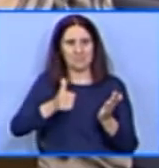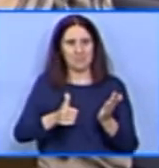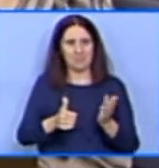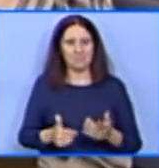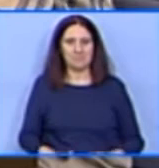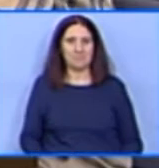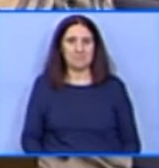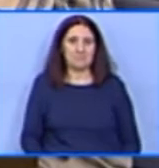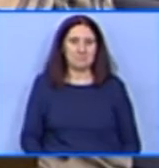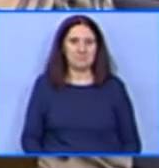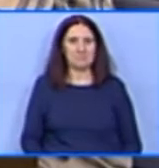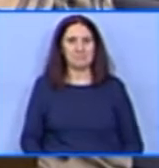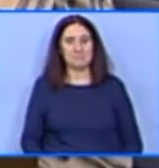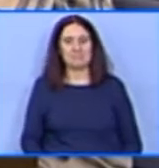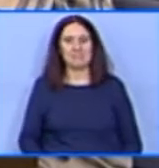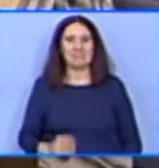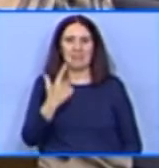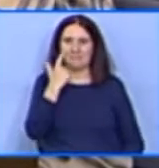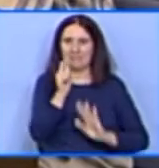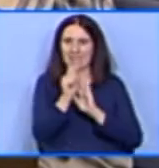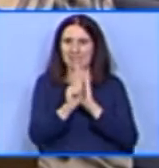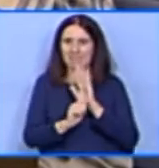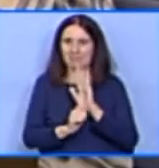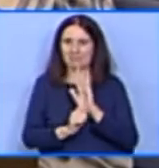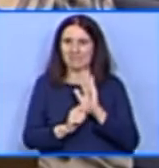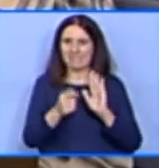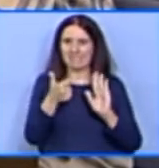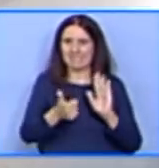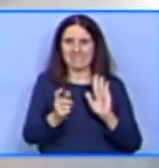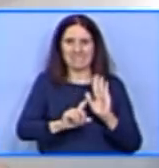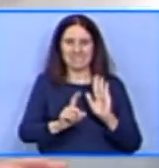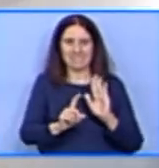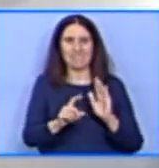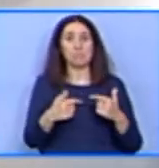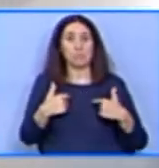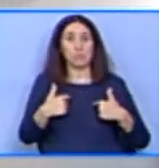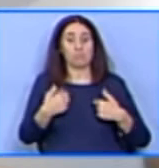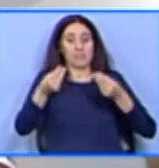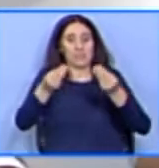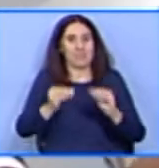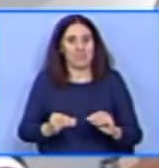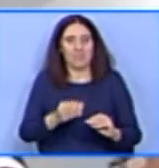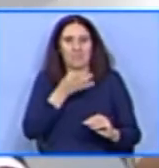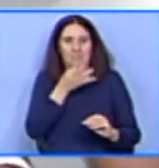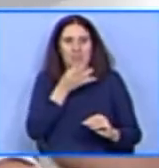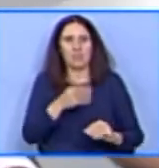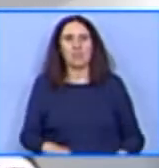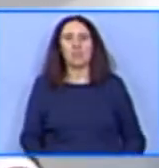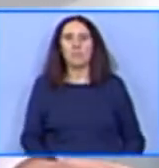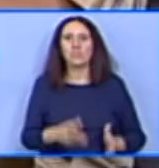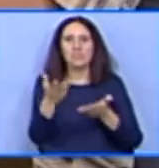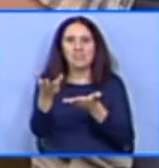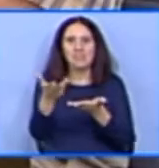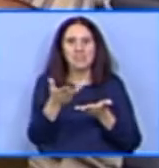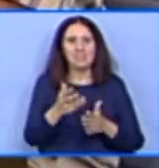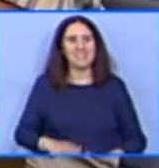enfim, acho que não é capaz de ser assim lá muito ético estar a falar daquilo que escrevi. Mas foi eu que introduzi. É melhor